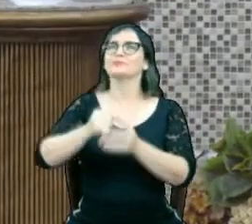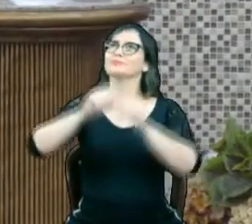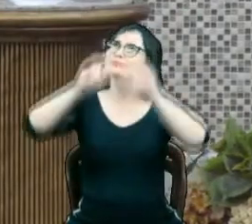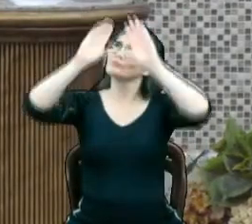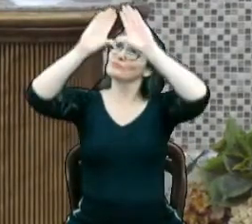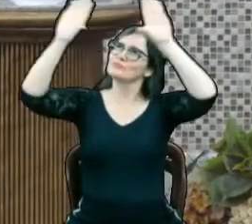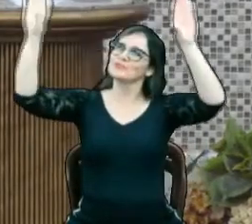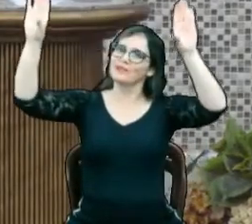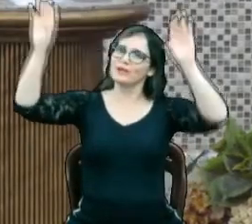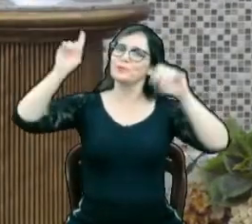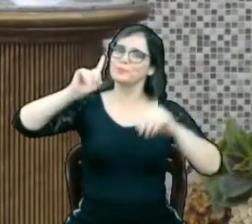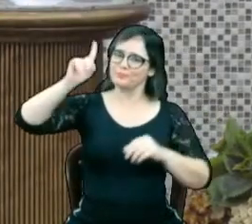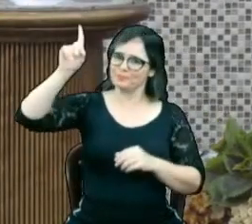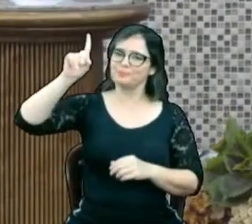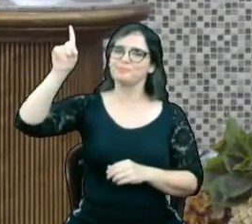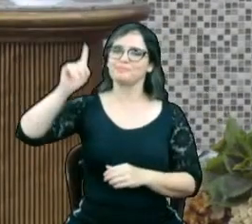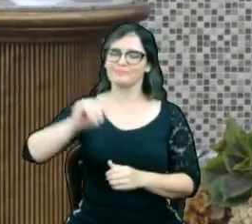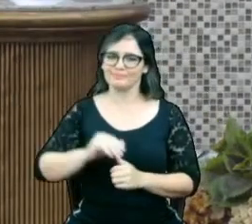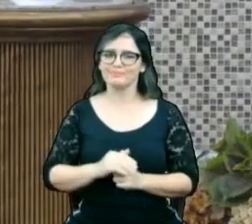está escrito lá